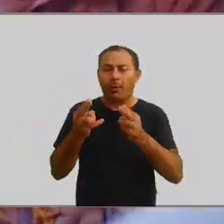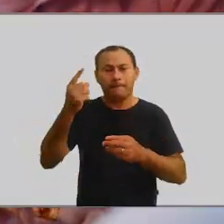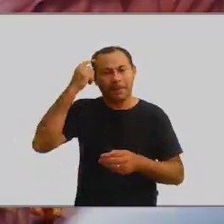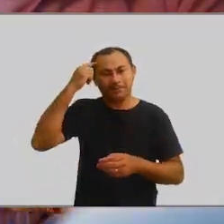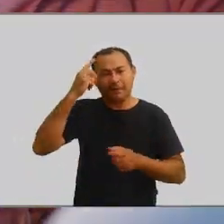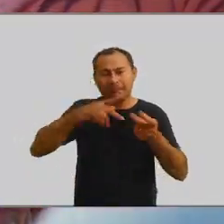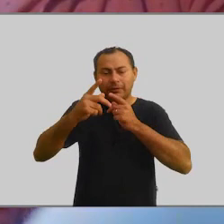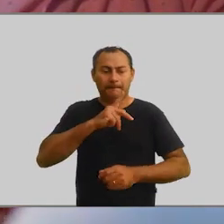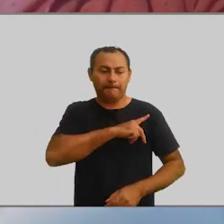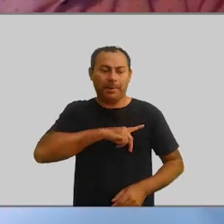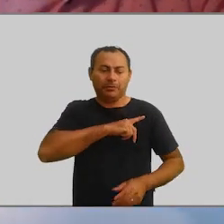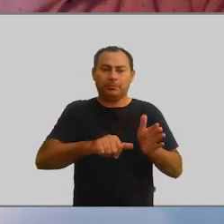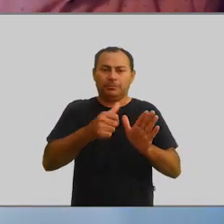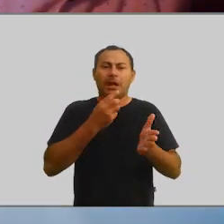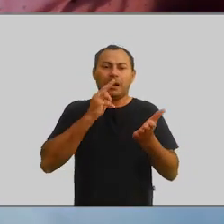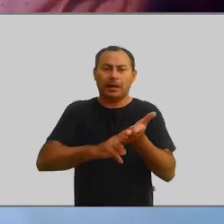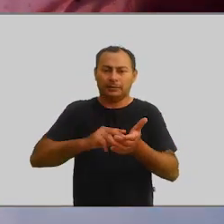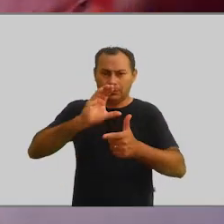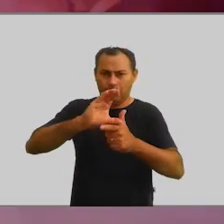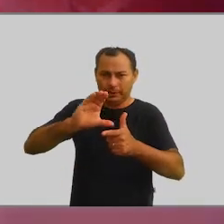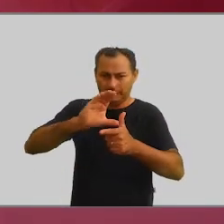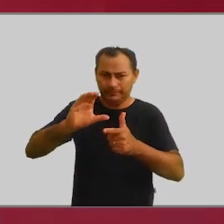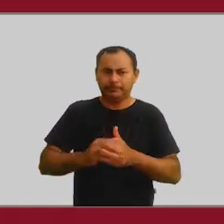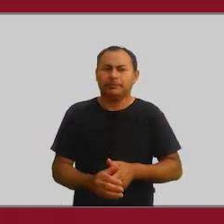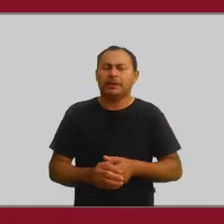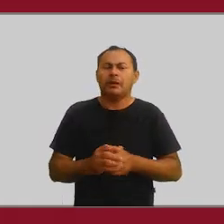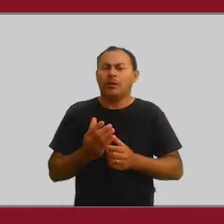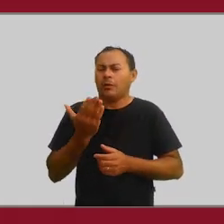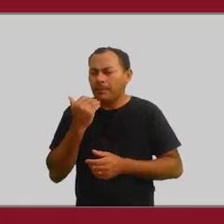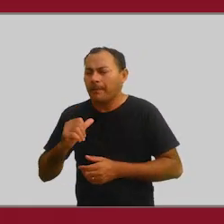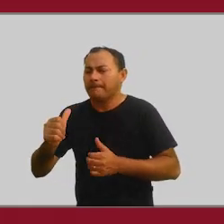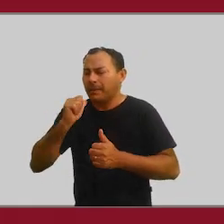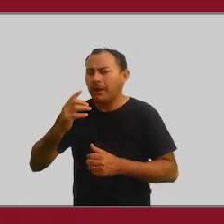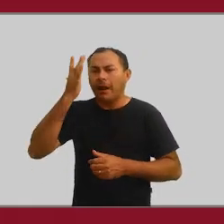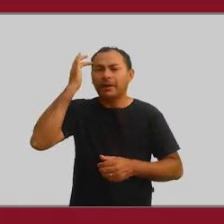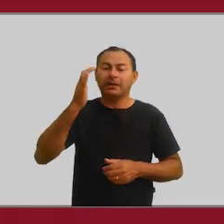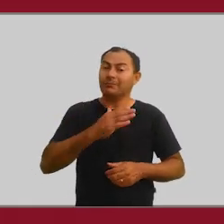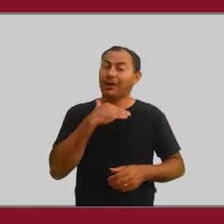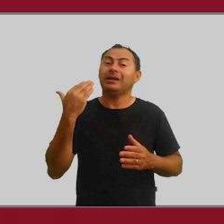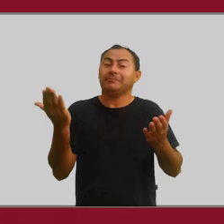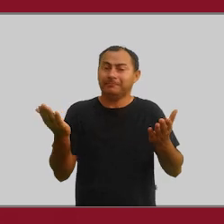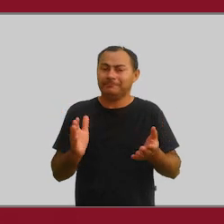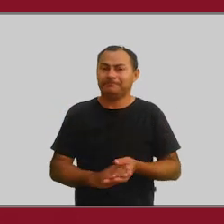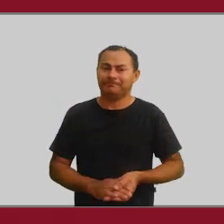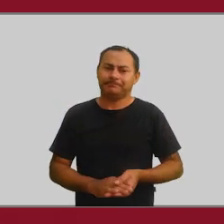mesmo pensamento citado por Paulo em sua primeira carta aos Coríntios. Comamos e bebamos, porque amanhã morreremos.